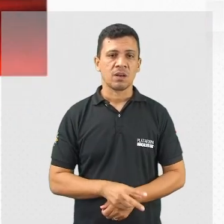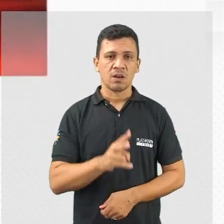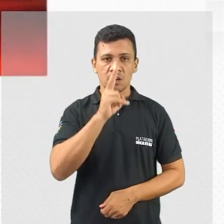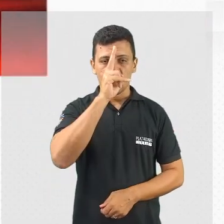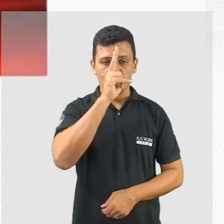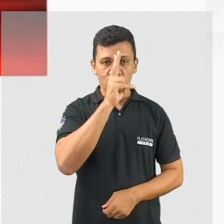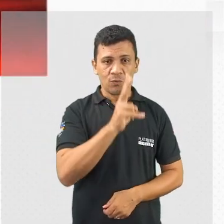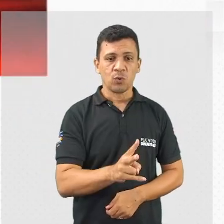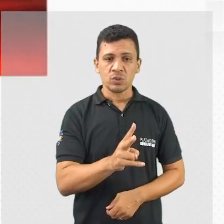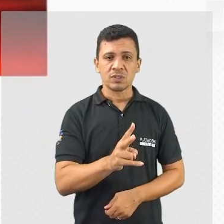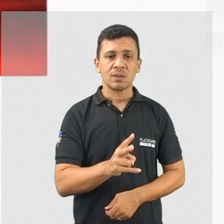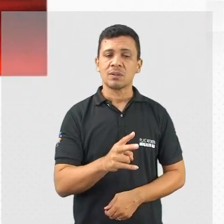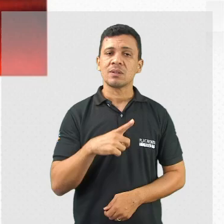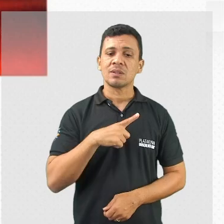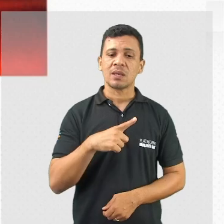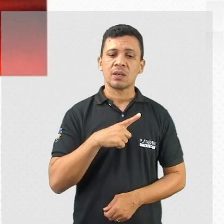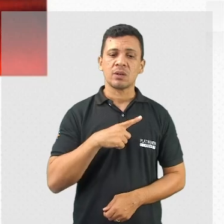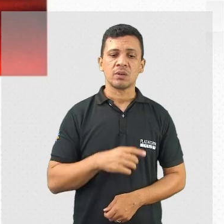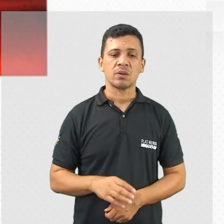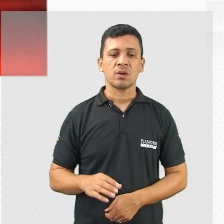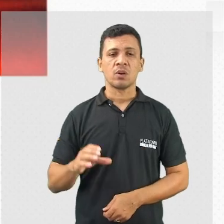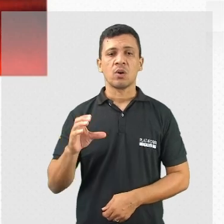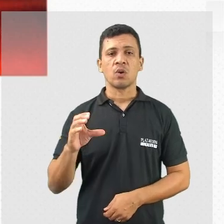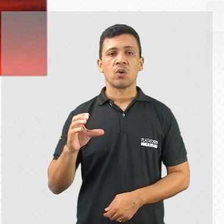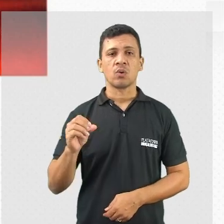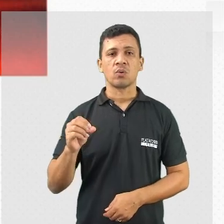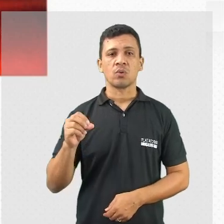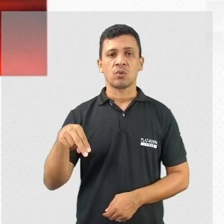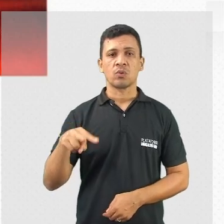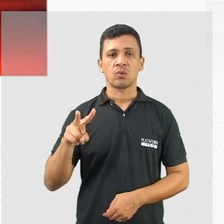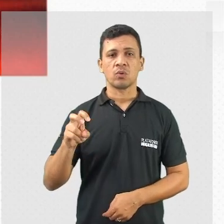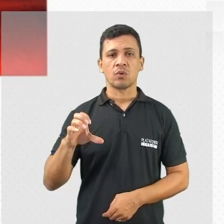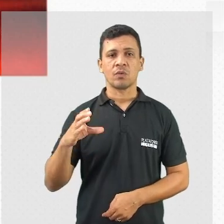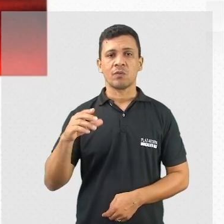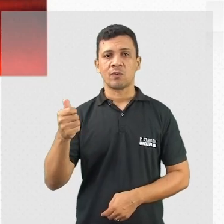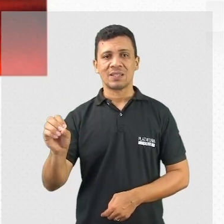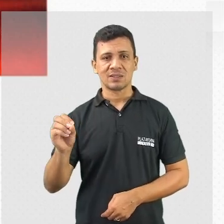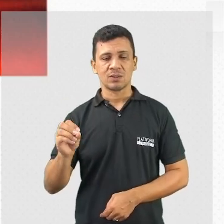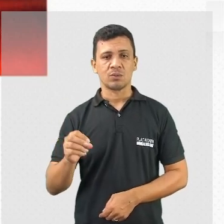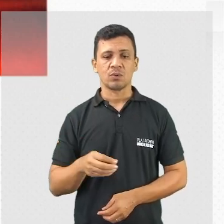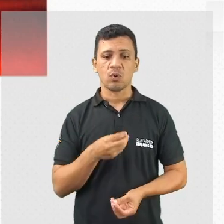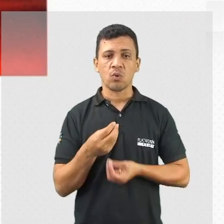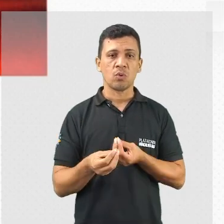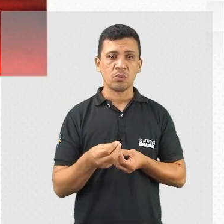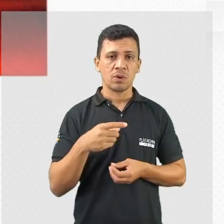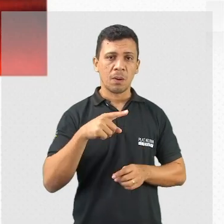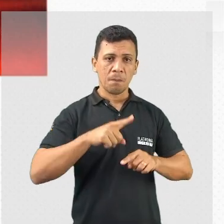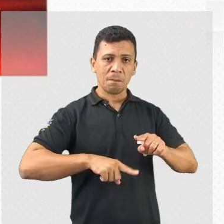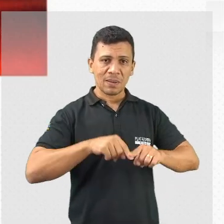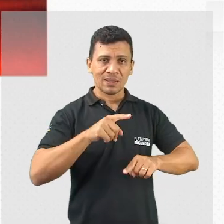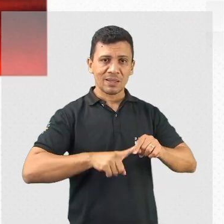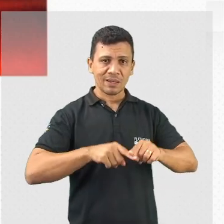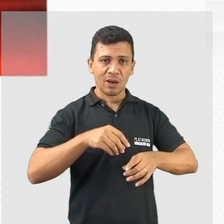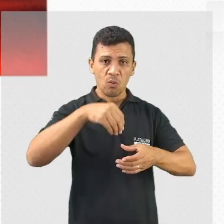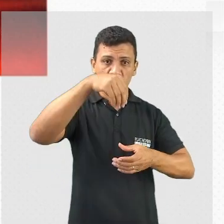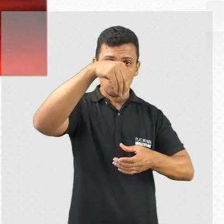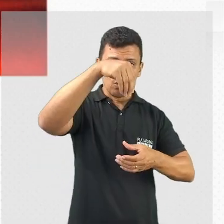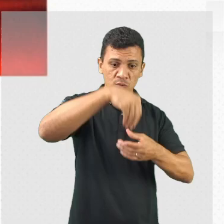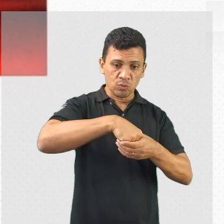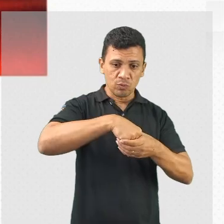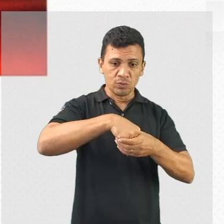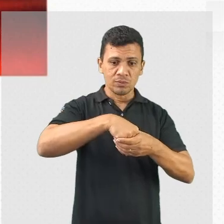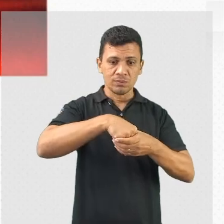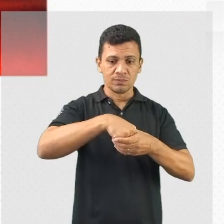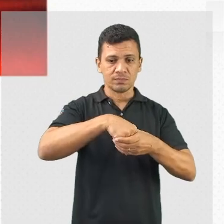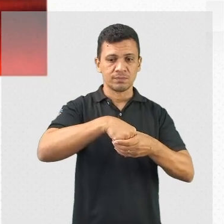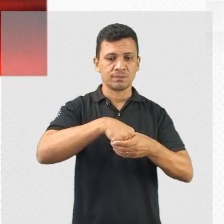de convecção do planeta, tá? Como assim, Marcos? O material que está no fundo, tá? Vou pegar aqui a canetinha,